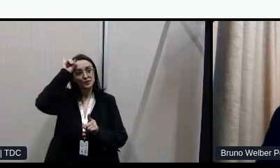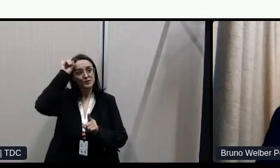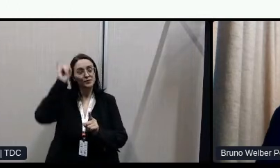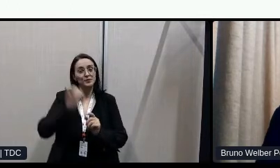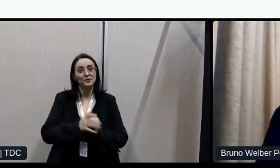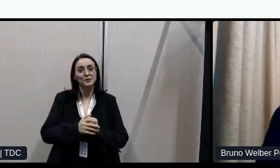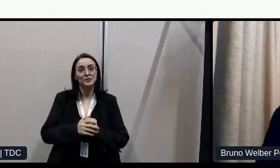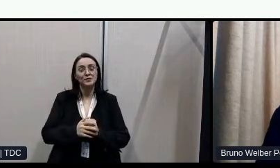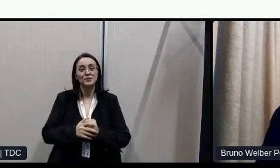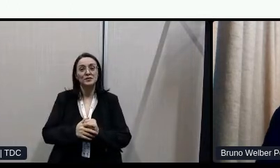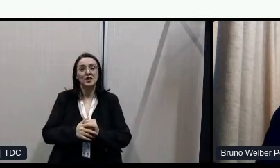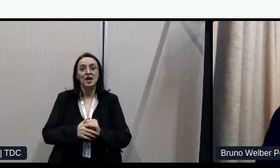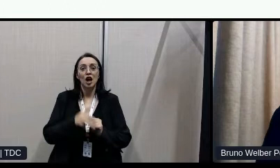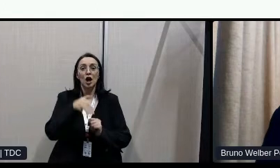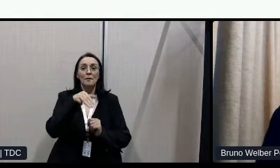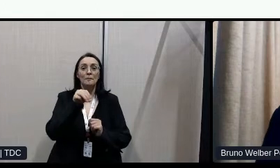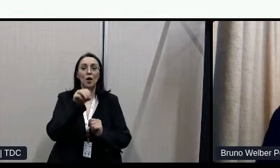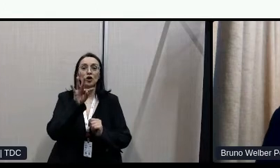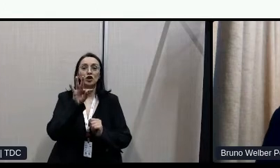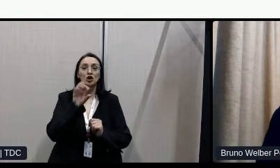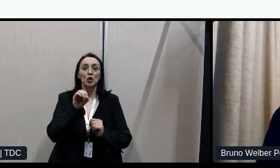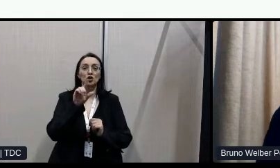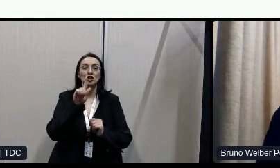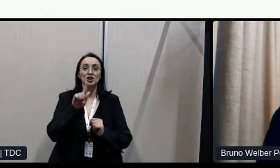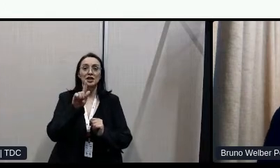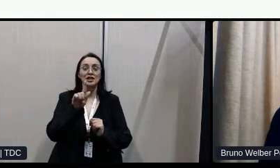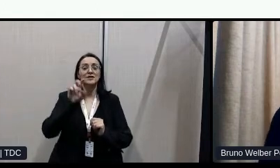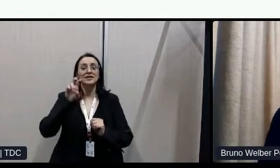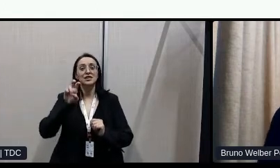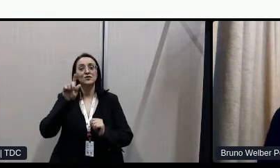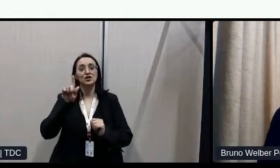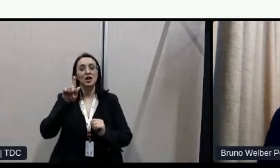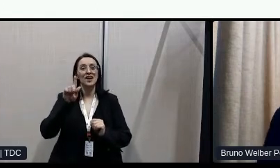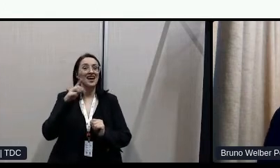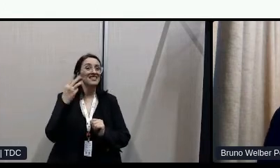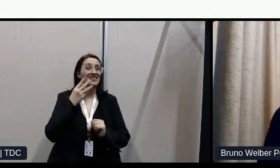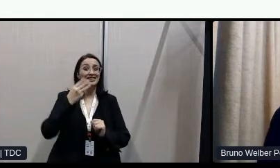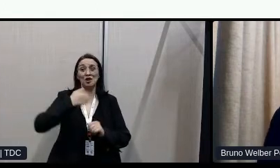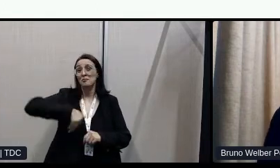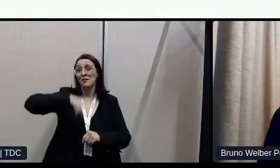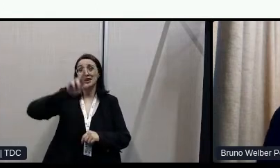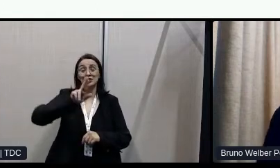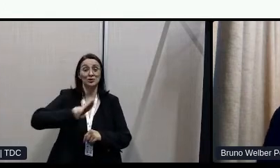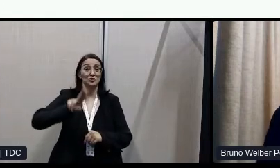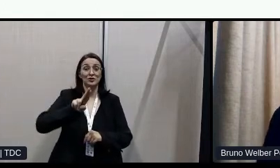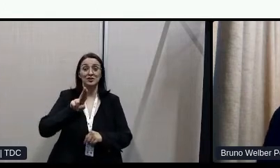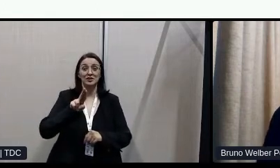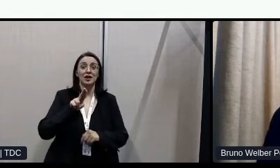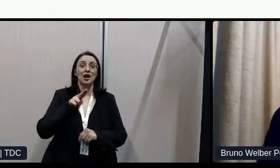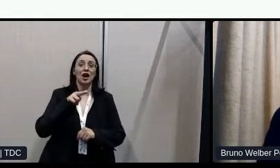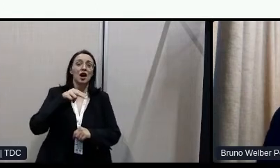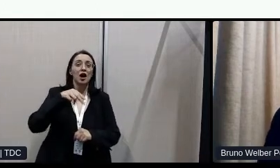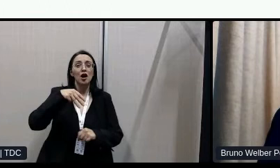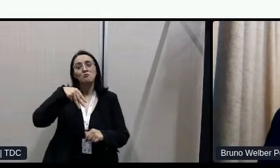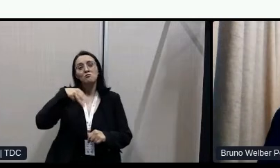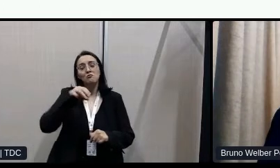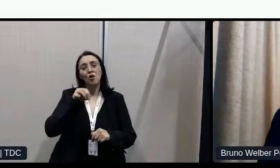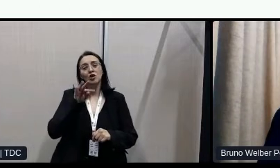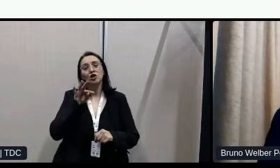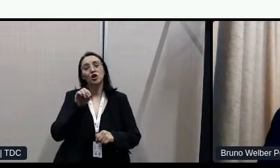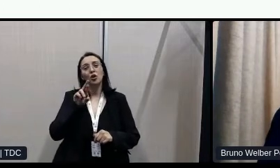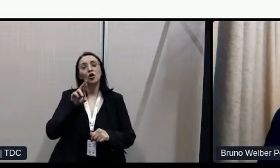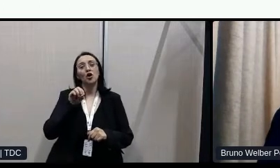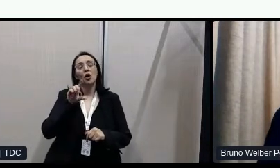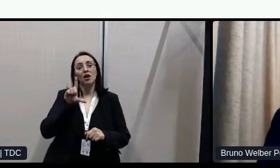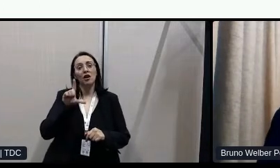O Moto G 5G foi o terceiro mais utilizado entre os Motorolas, enquanto o